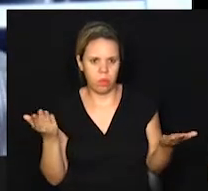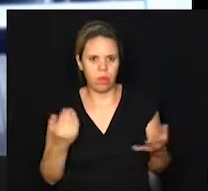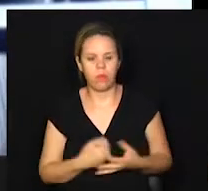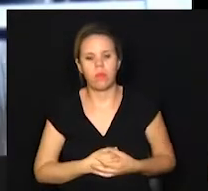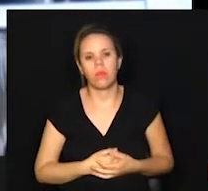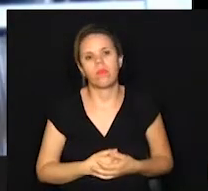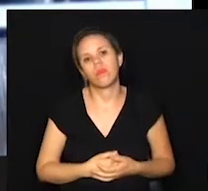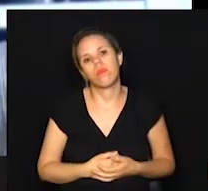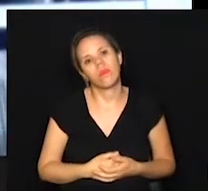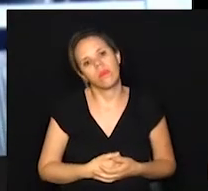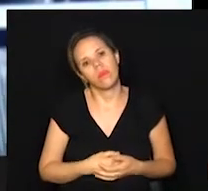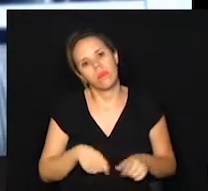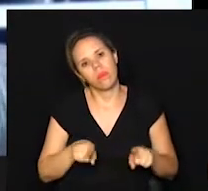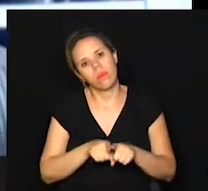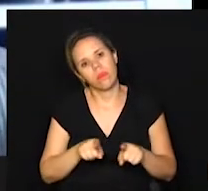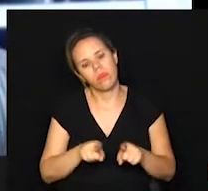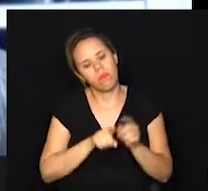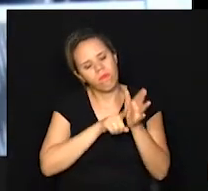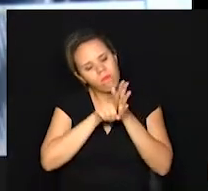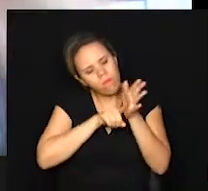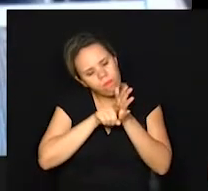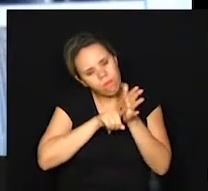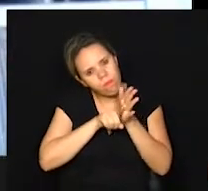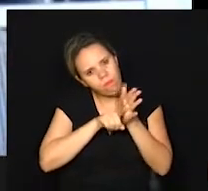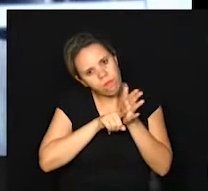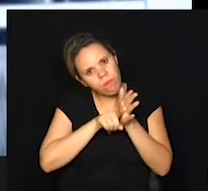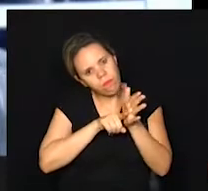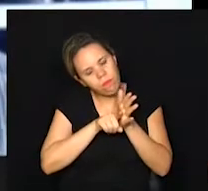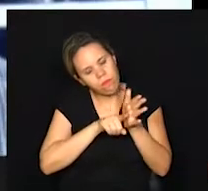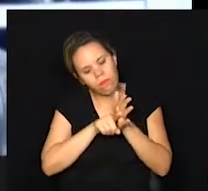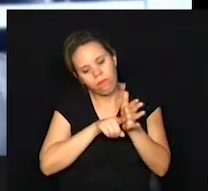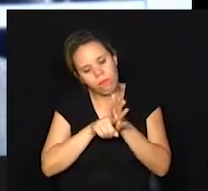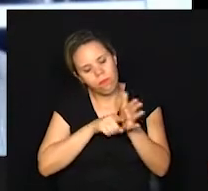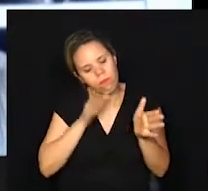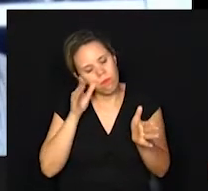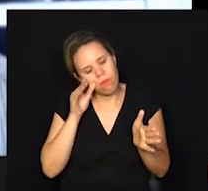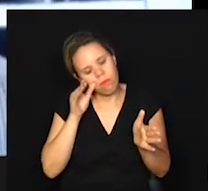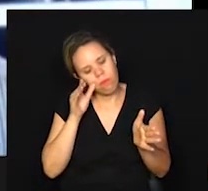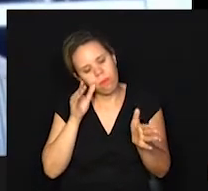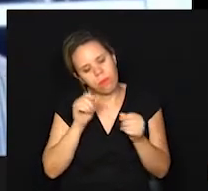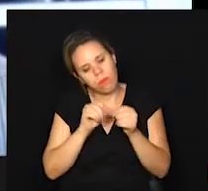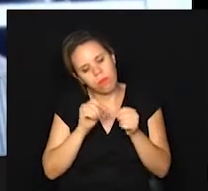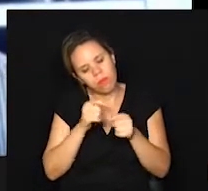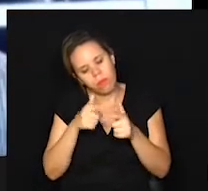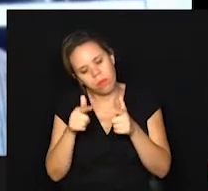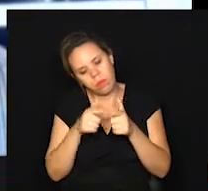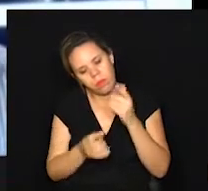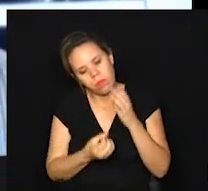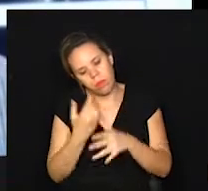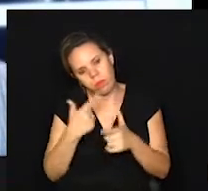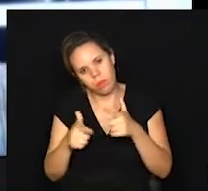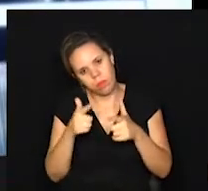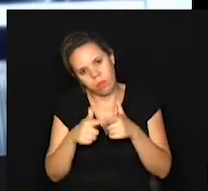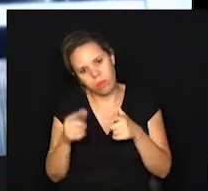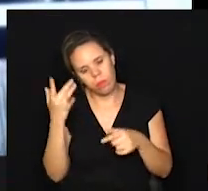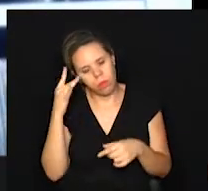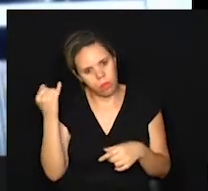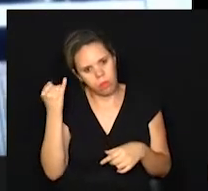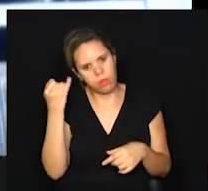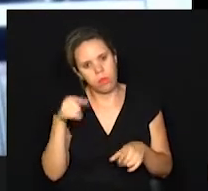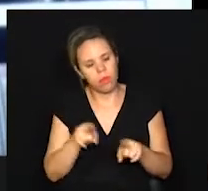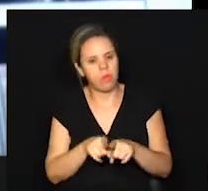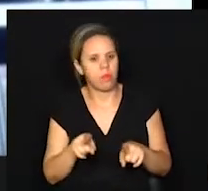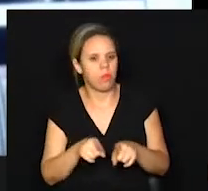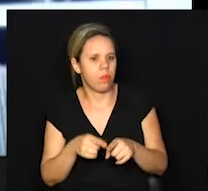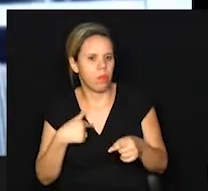né. Em relação à sindicância aberta pela Unip para apurar o caso, eu acho que é relevante mencionar também que eu nunca